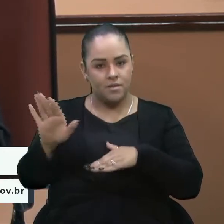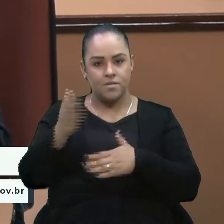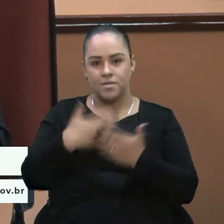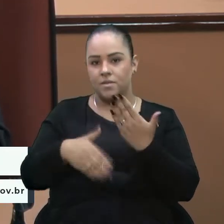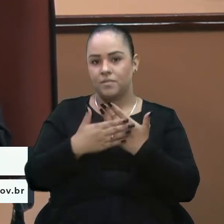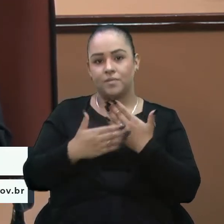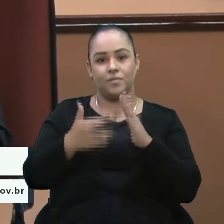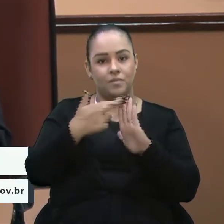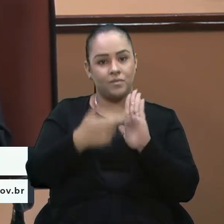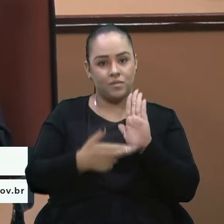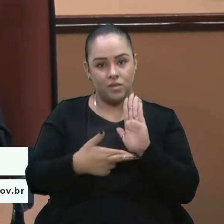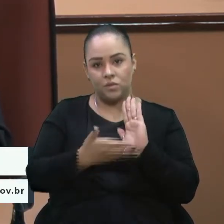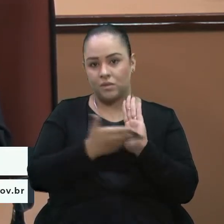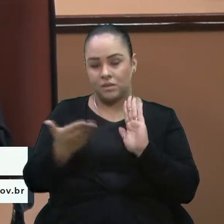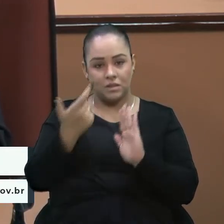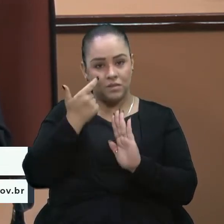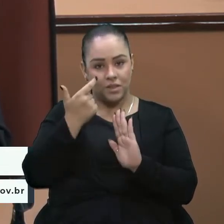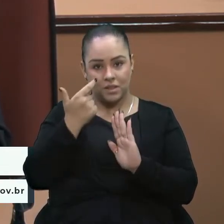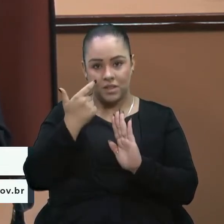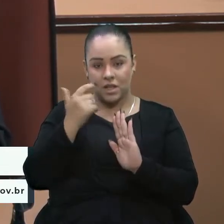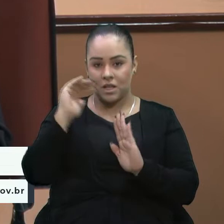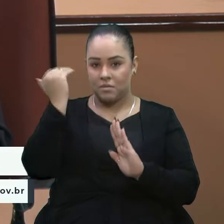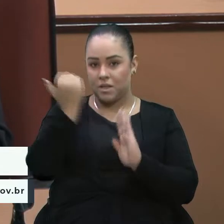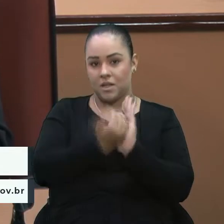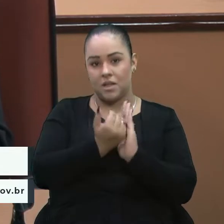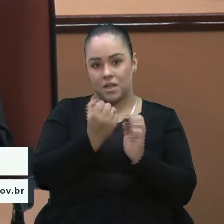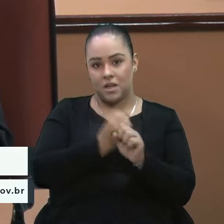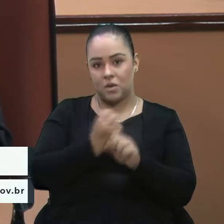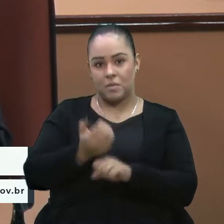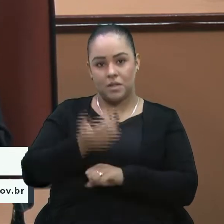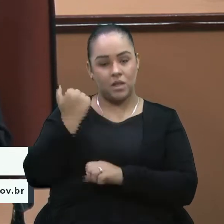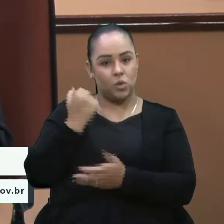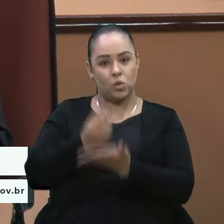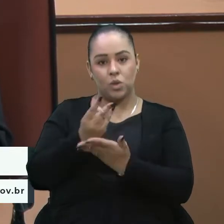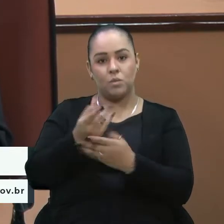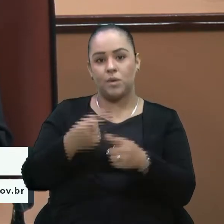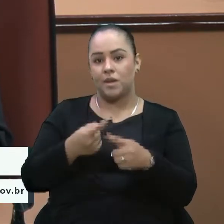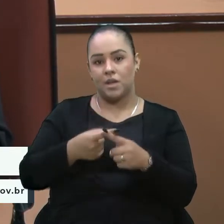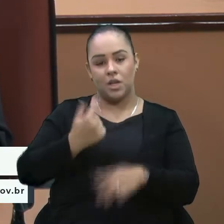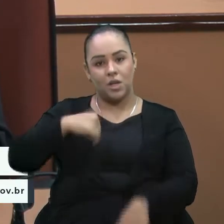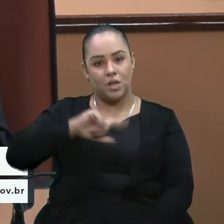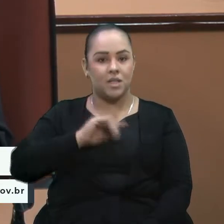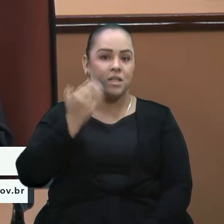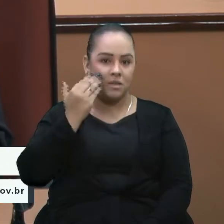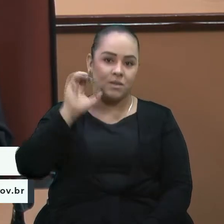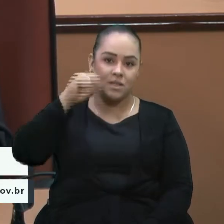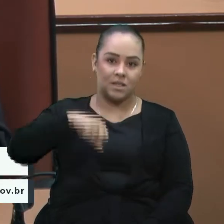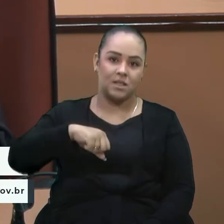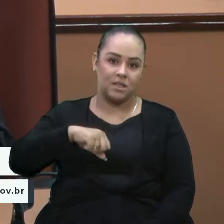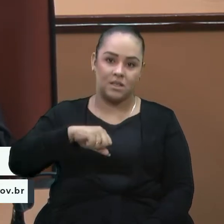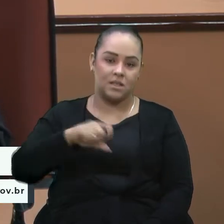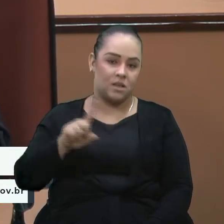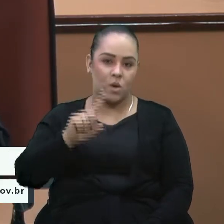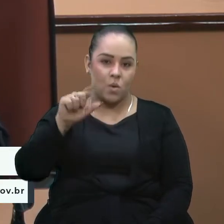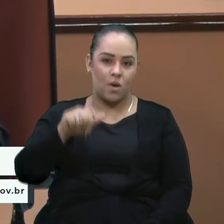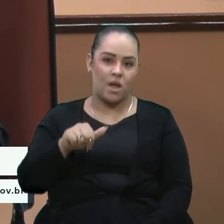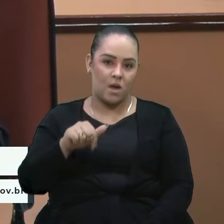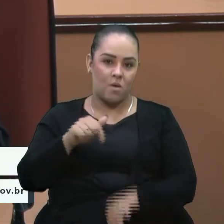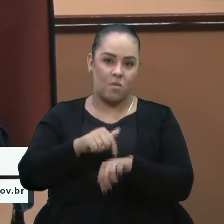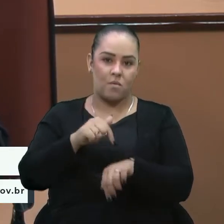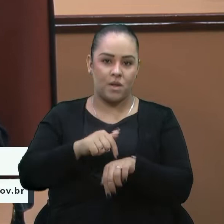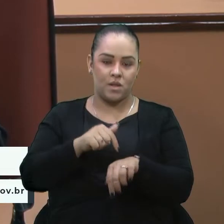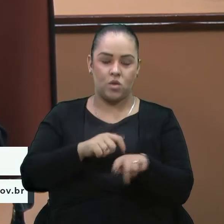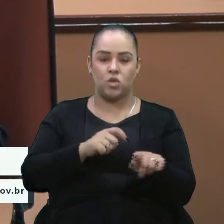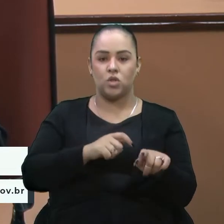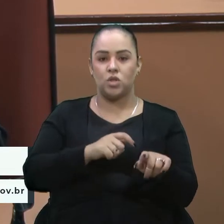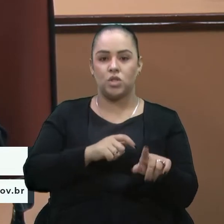nas escolas, cumpriam ano passado, elas vão ser mantidas, porque nós entendemos, né? Claro que esse ainda não é o momento da